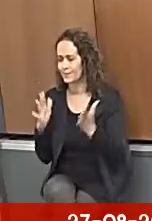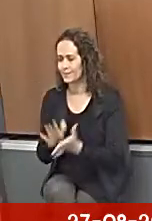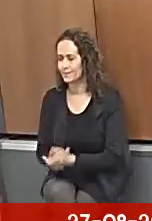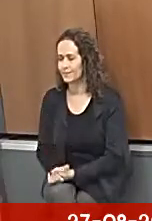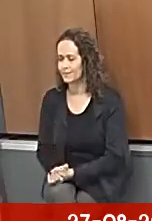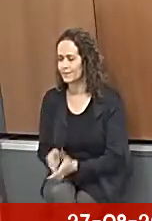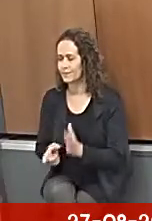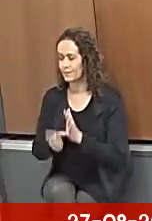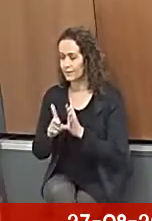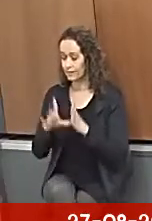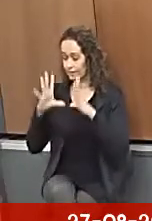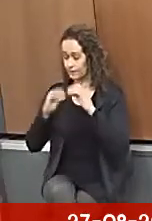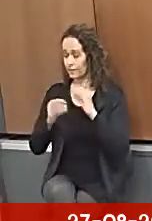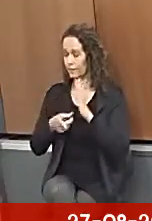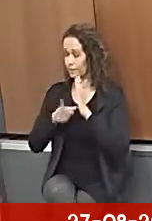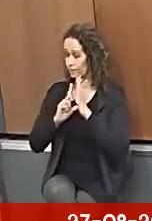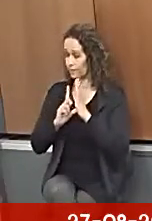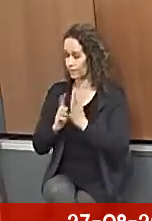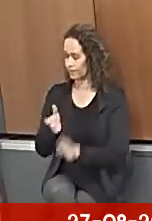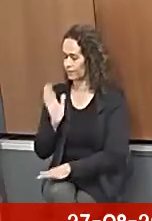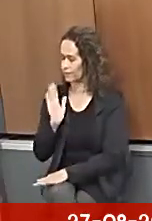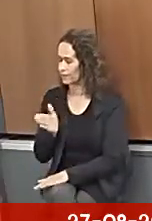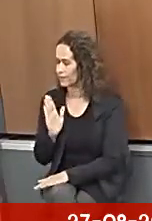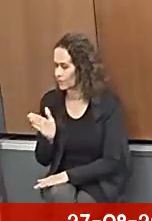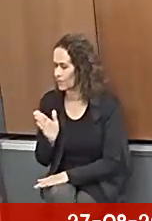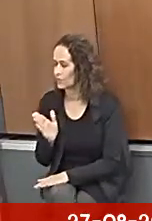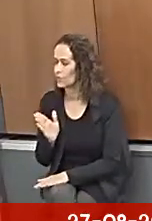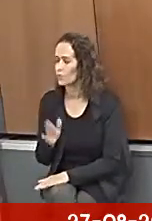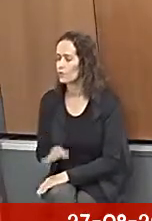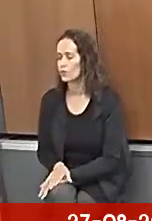conclusão vamos votar os requerimentos é